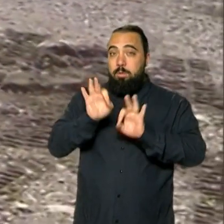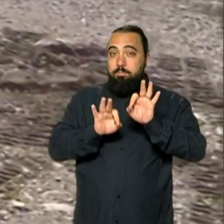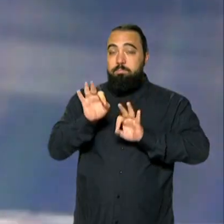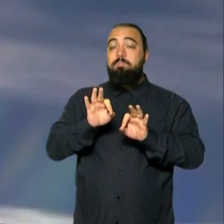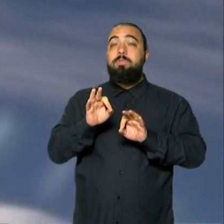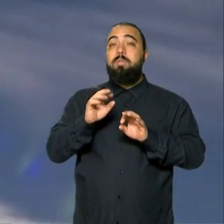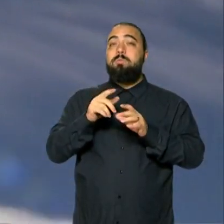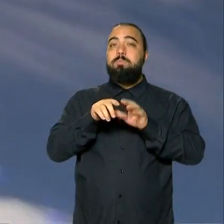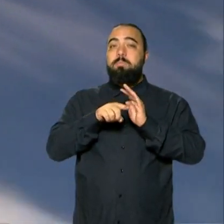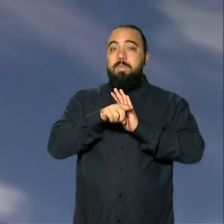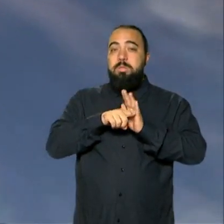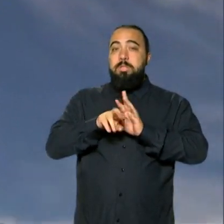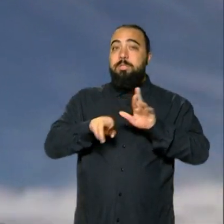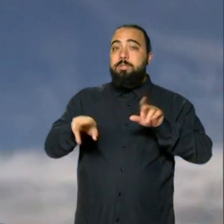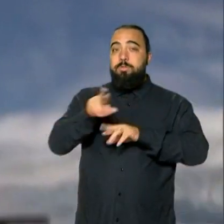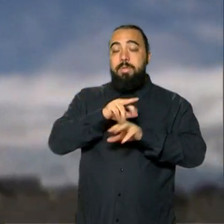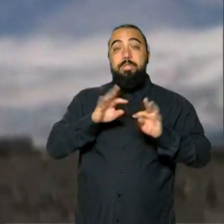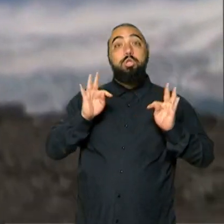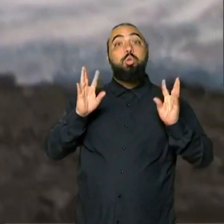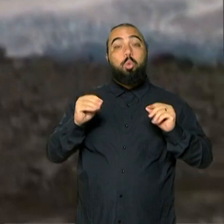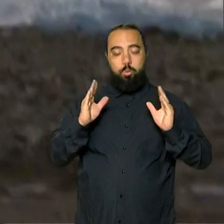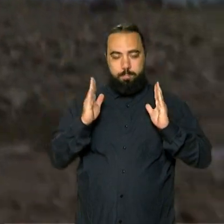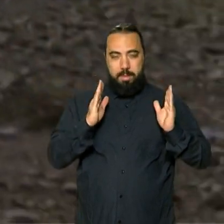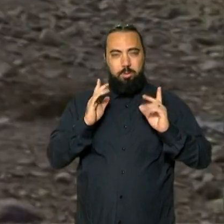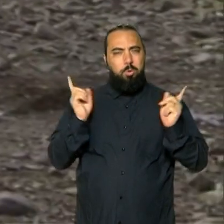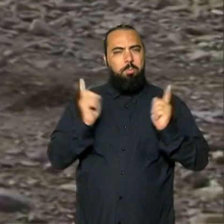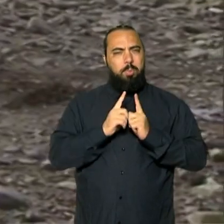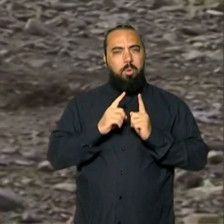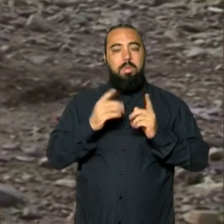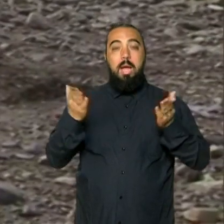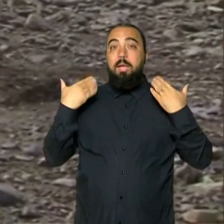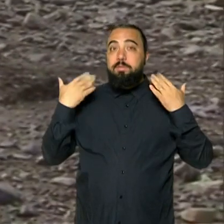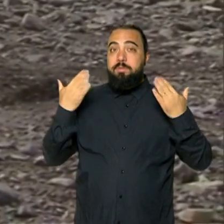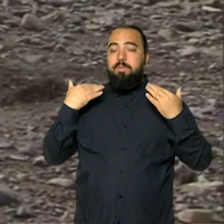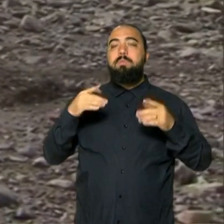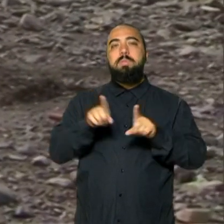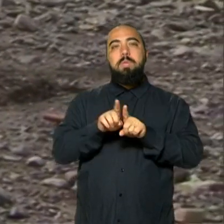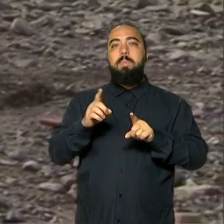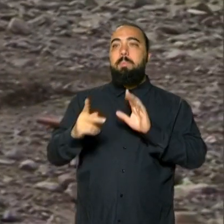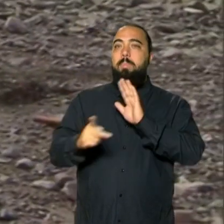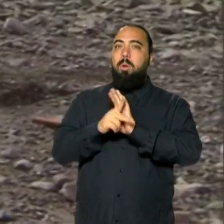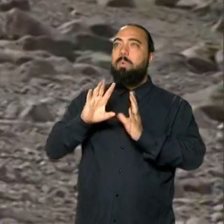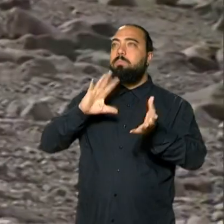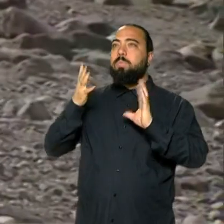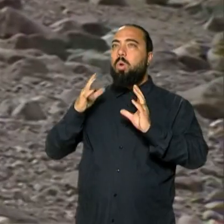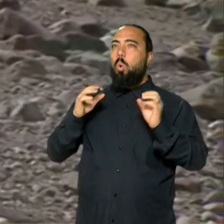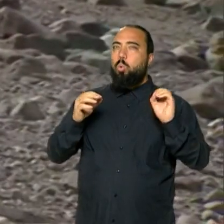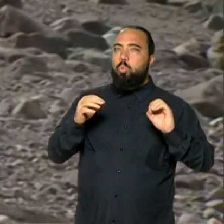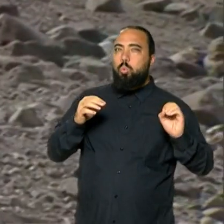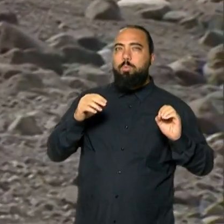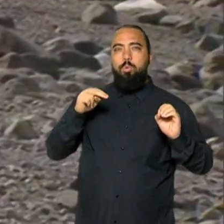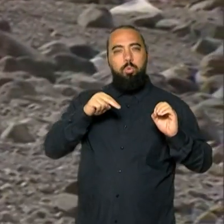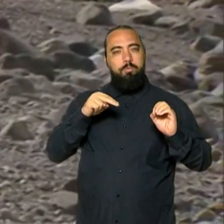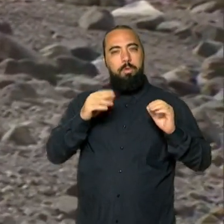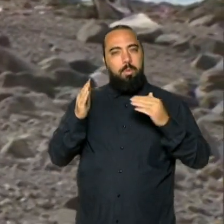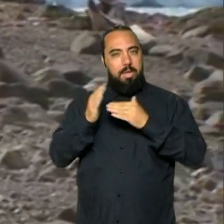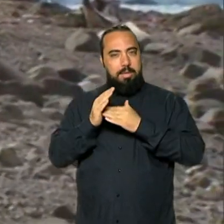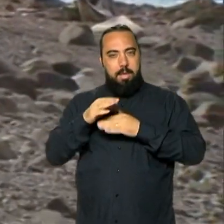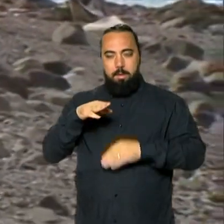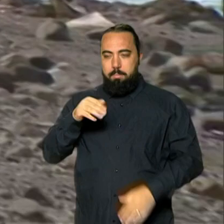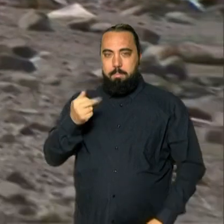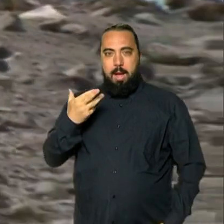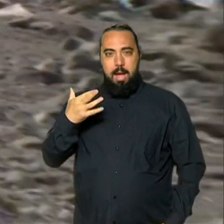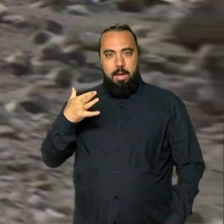e todos precisam coletar seus dados naquele período pequeno de verão antártico, que vai aí de outubro, novembro até março, mais ou menos,